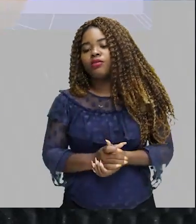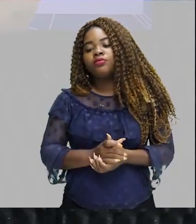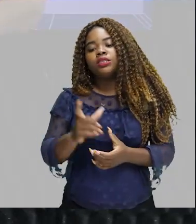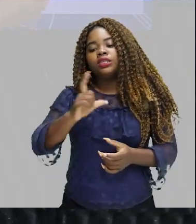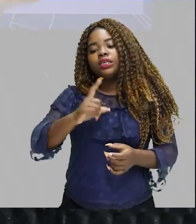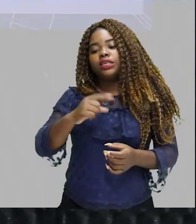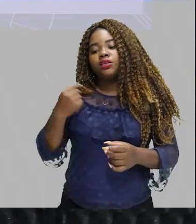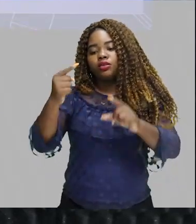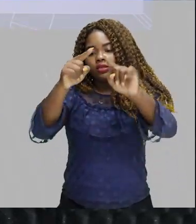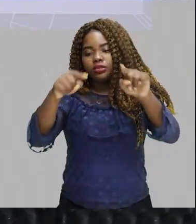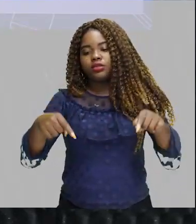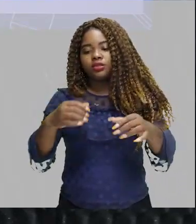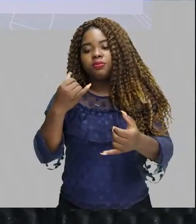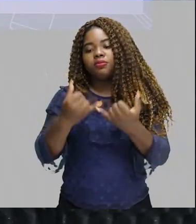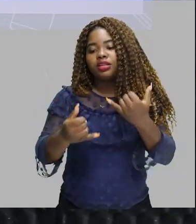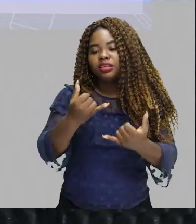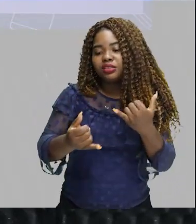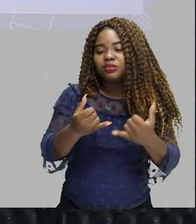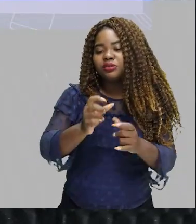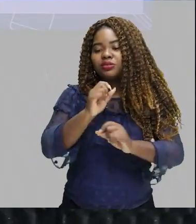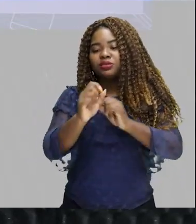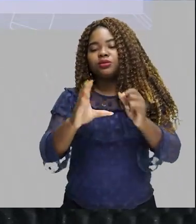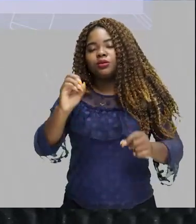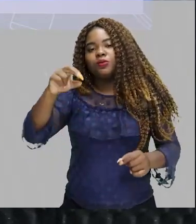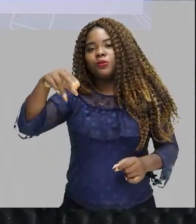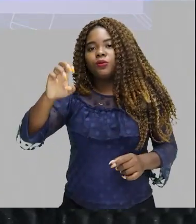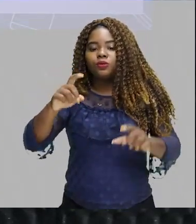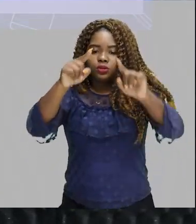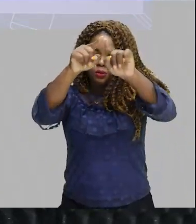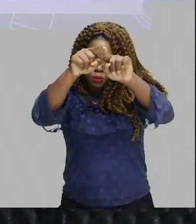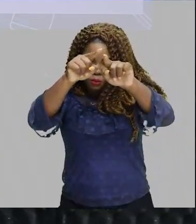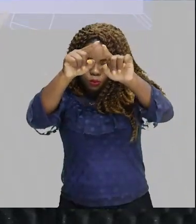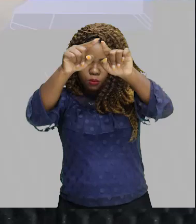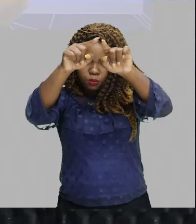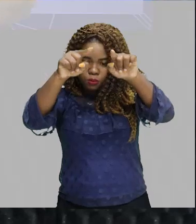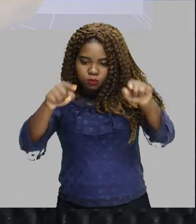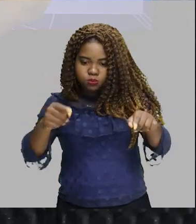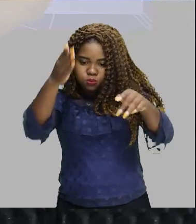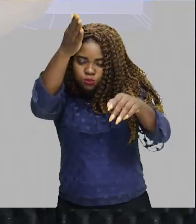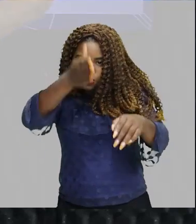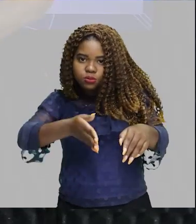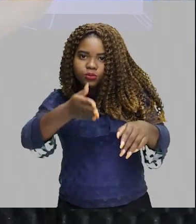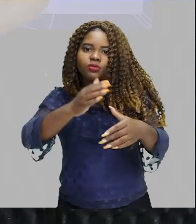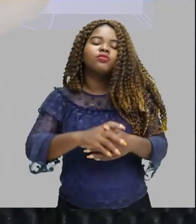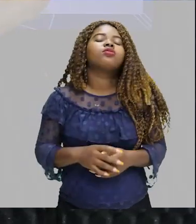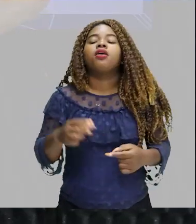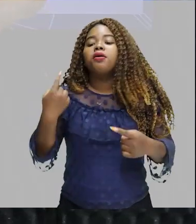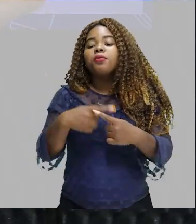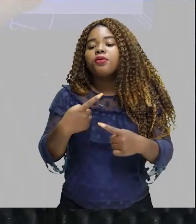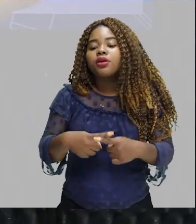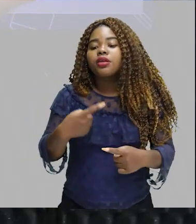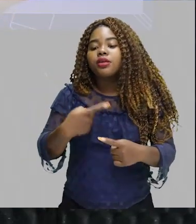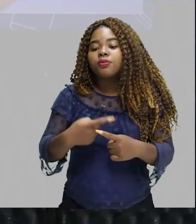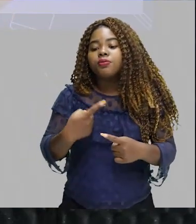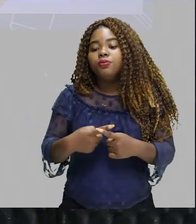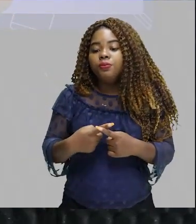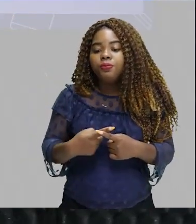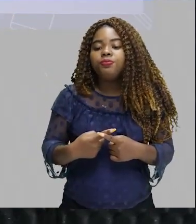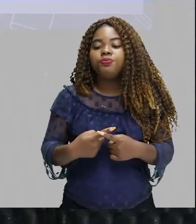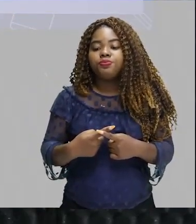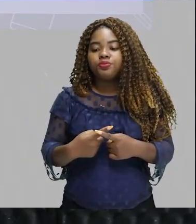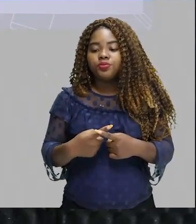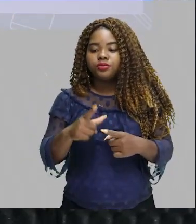pirâmide ela já está parecendo quase um cone, né? Quase ali uma reta. Por quê? Olha aí, ó, o contingente populacional já vai estar